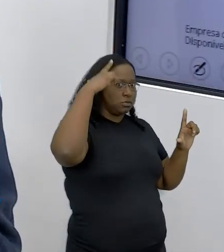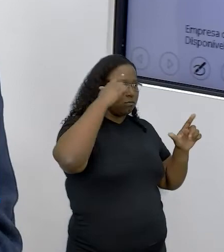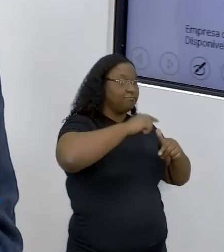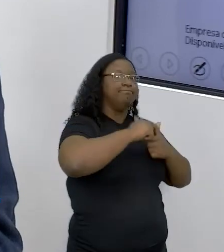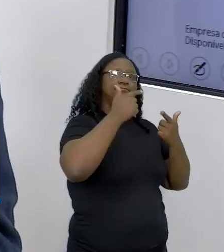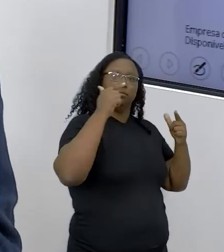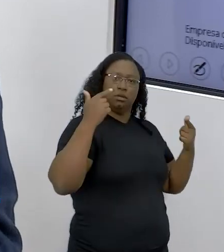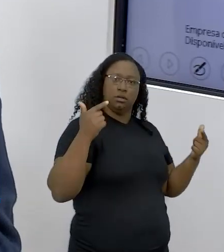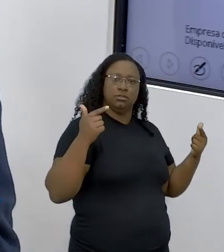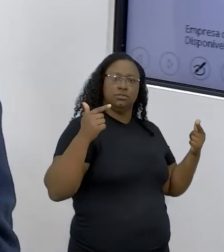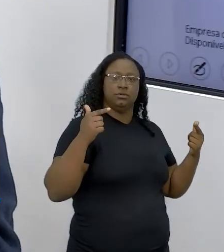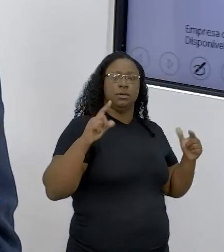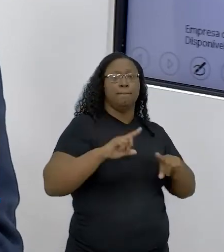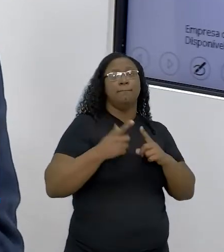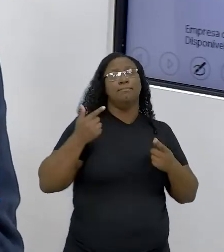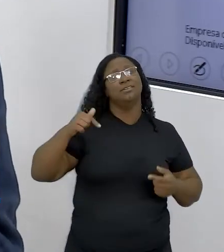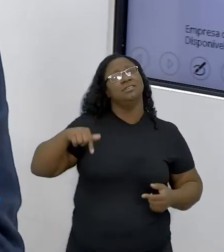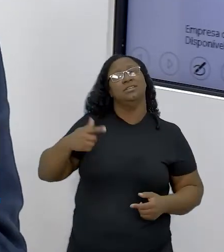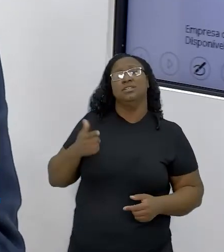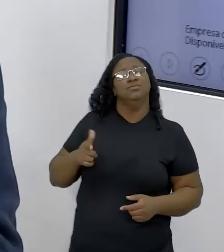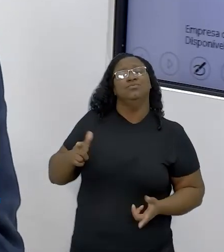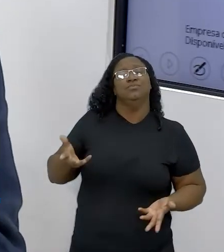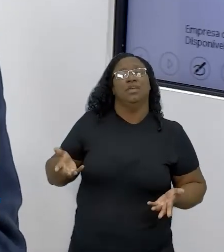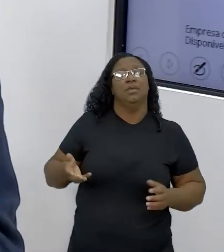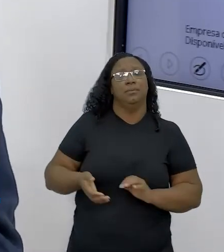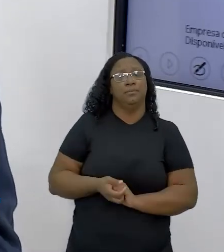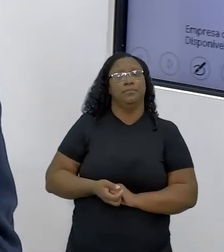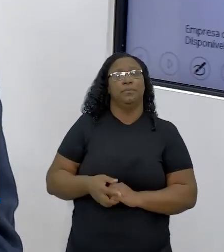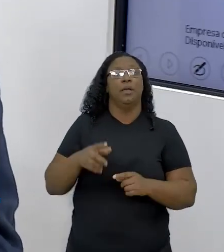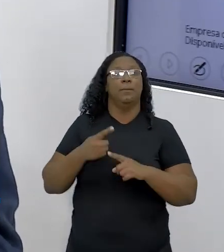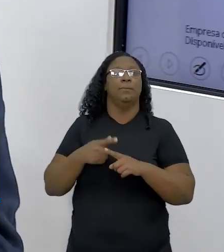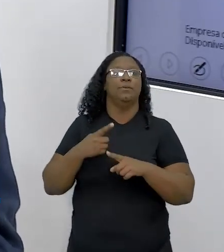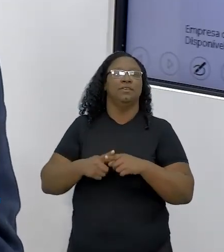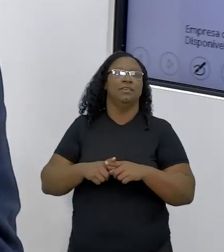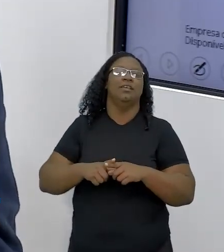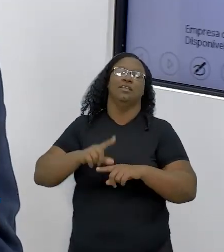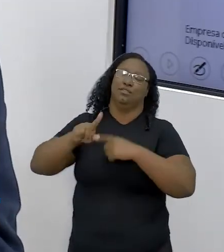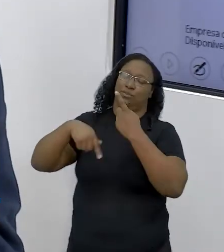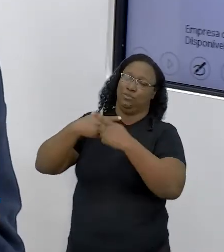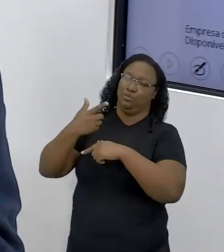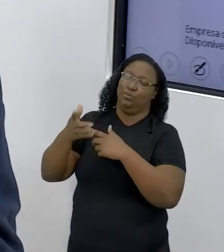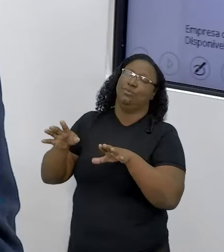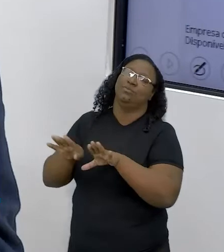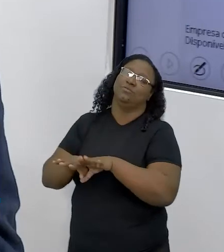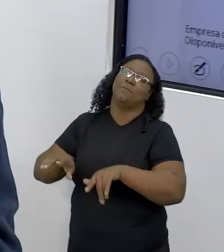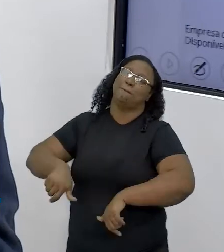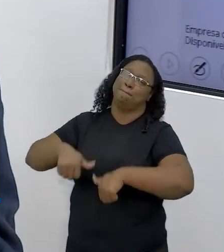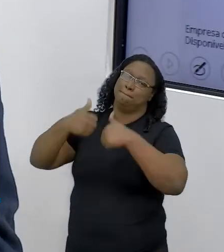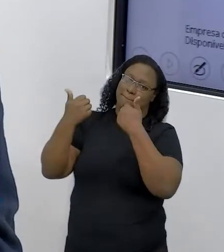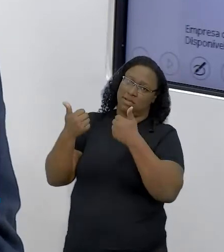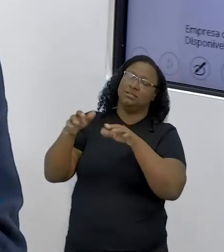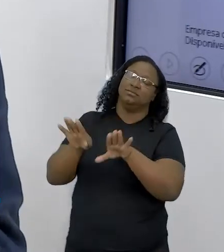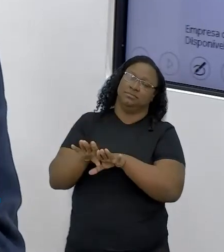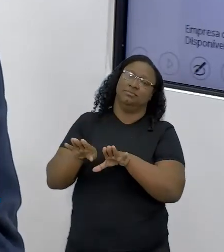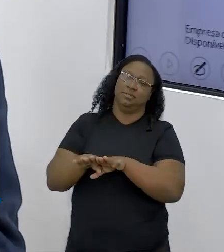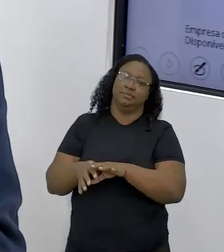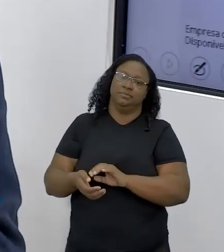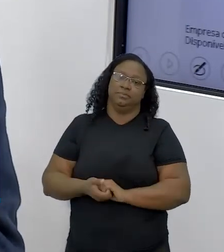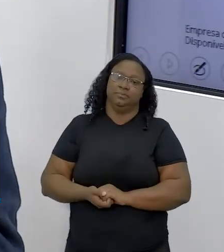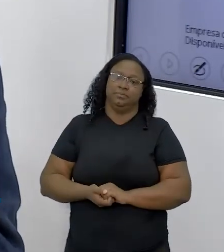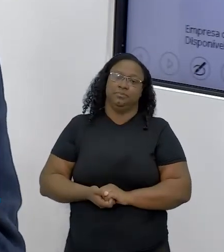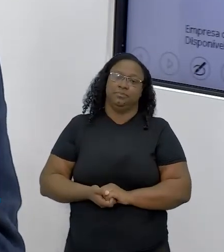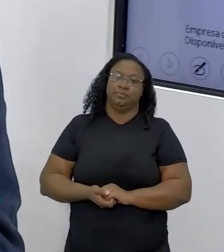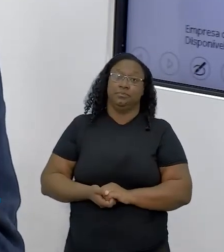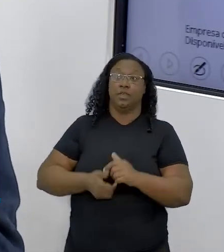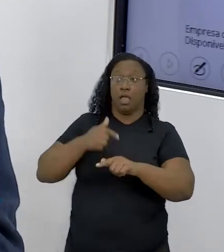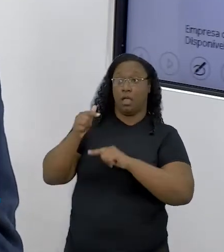eletricidade. Mas aqui a gente não tem. Primeiro porque a gente tem outras condições mais favoráveis, né? E a produção